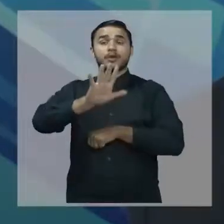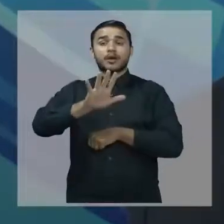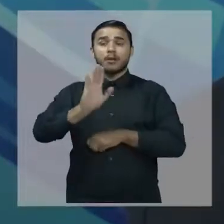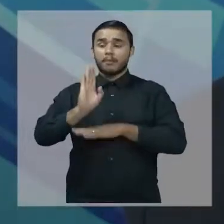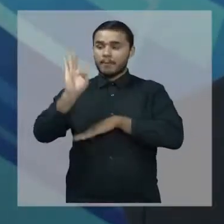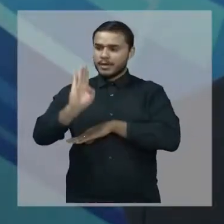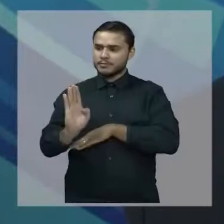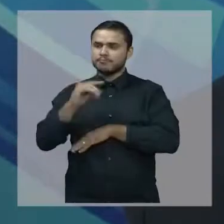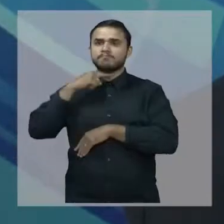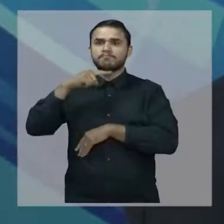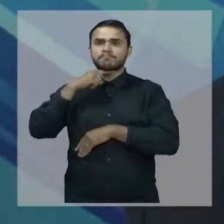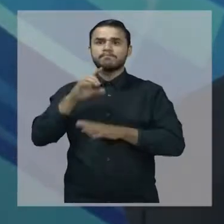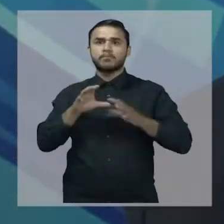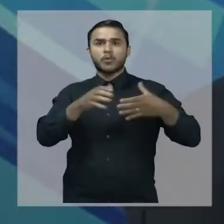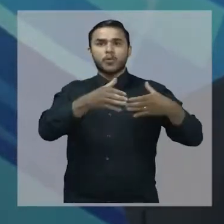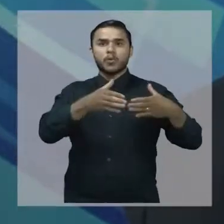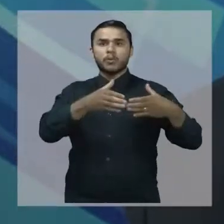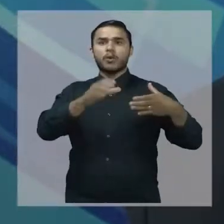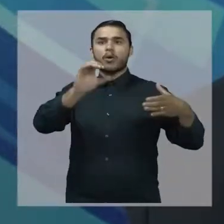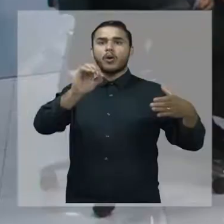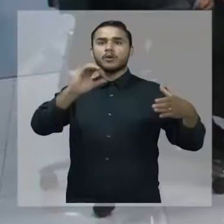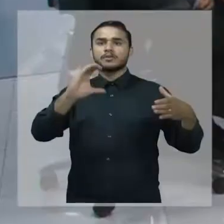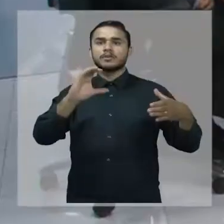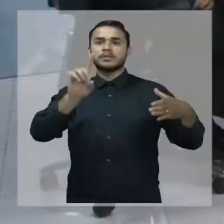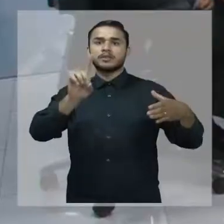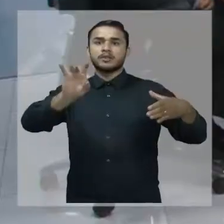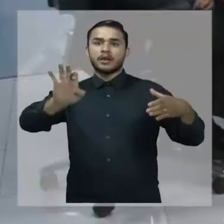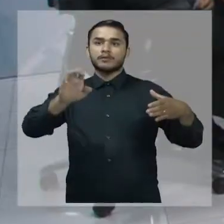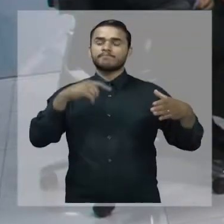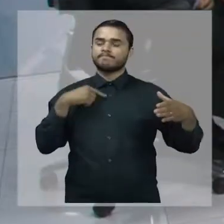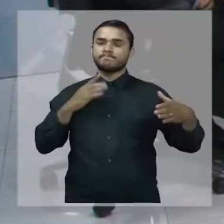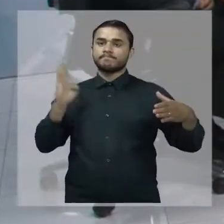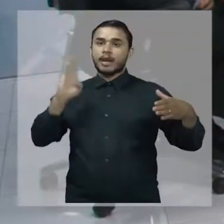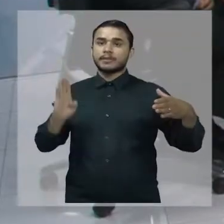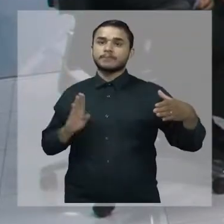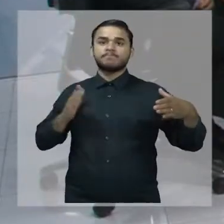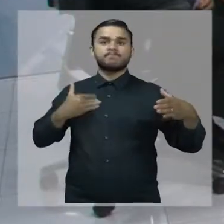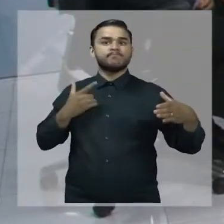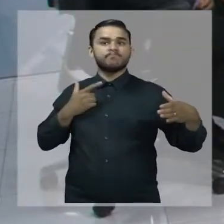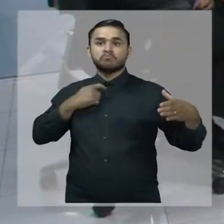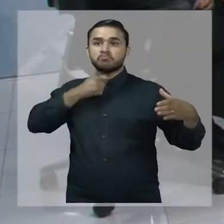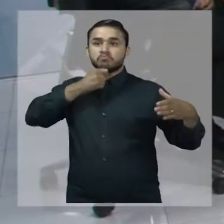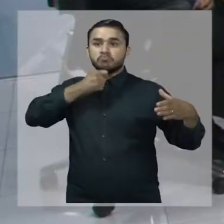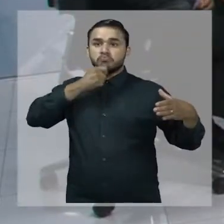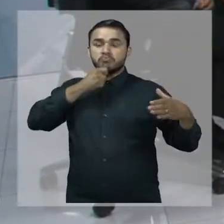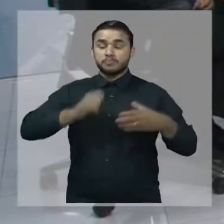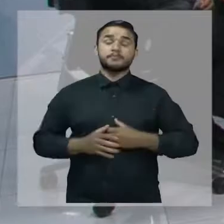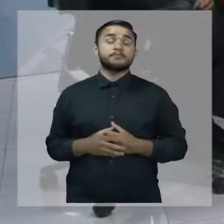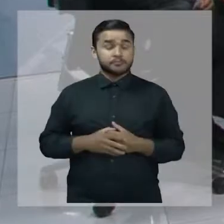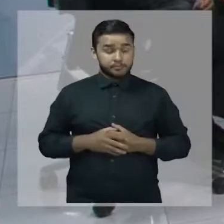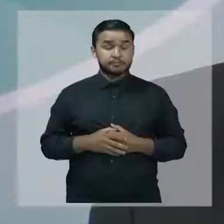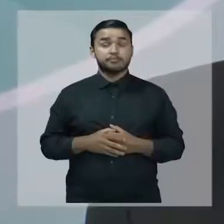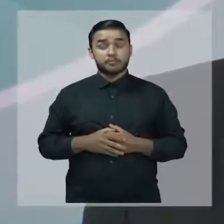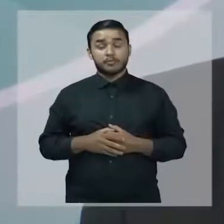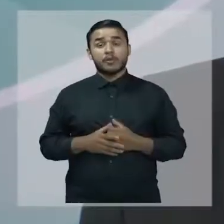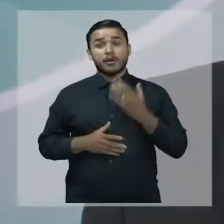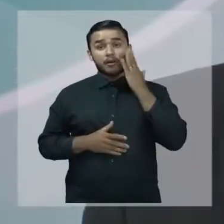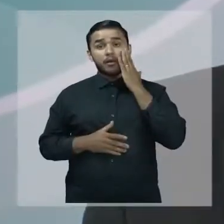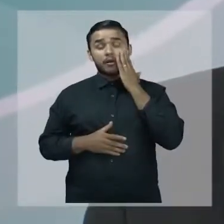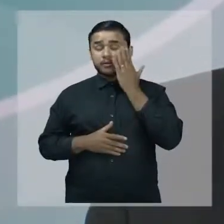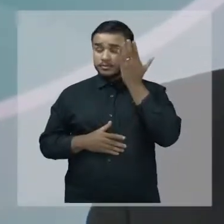da não entrada do Brasil na OCDE. Eu quero trazer aqui agora a discussão para a nossa política